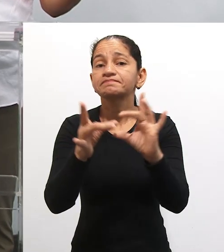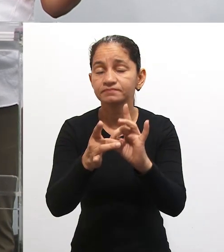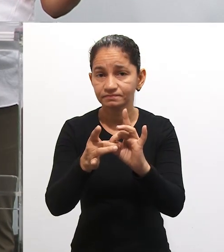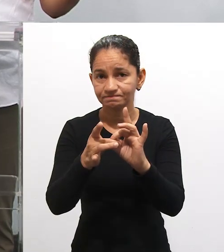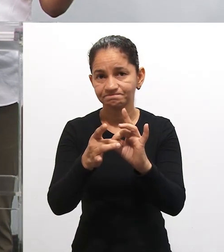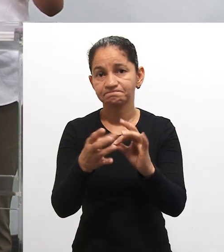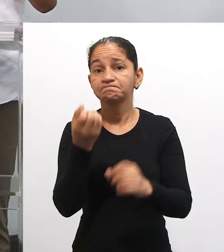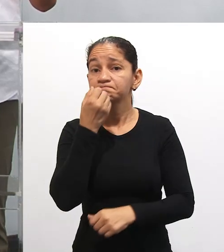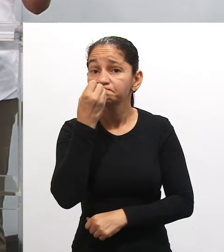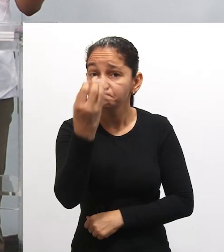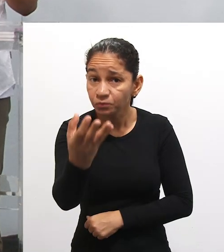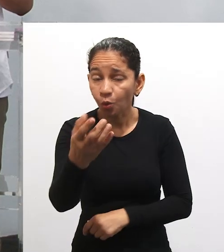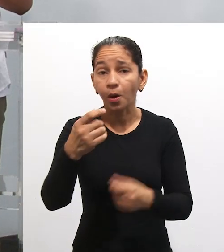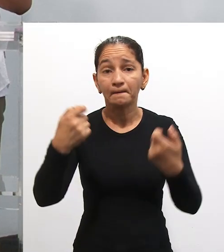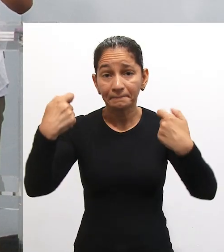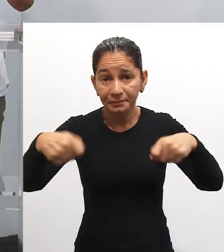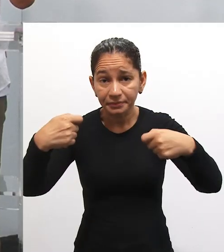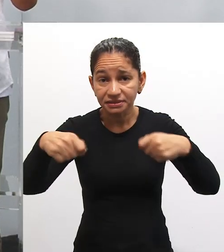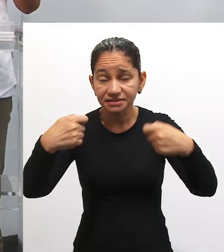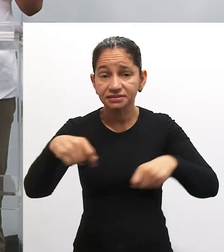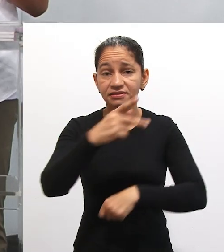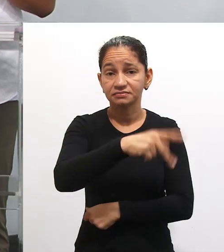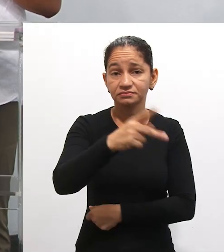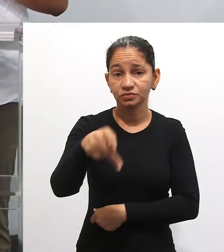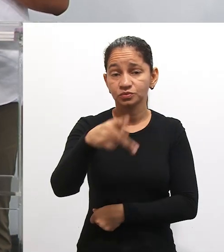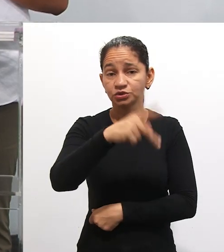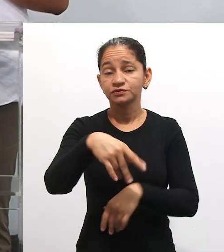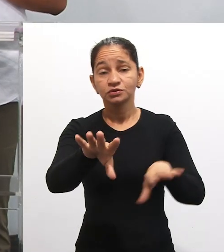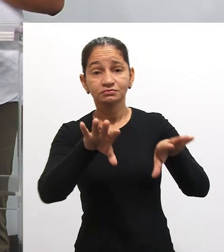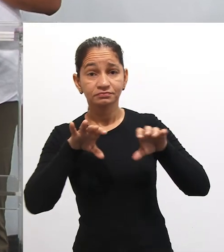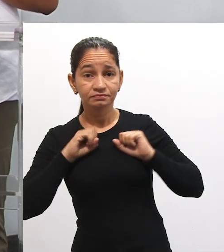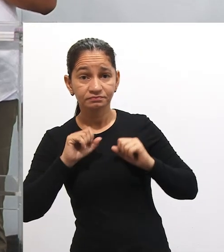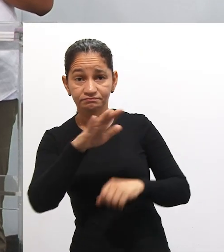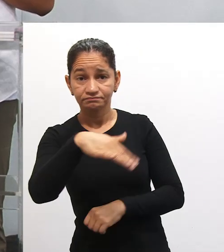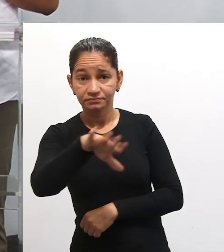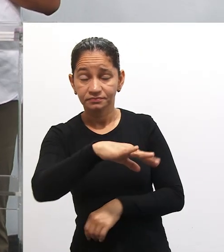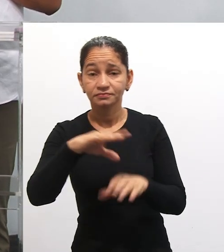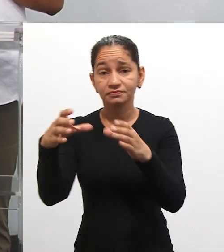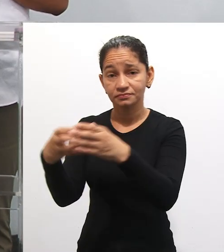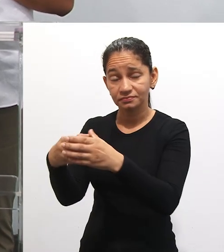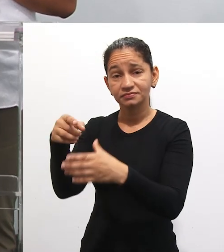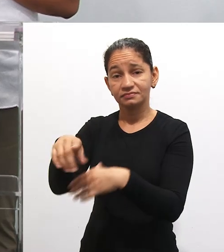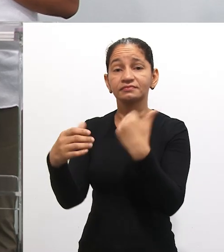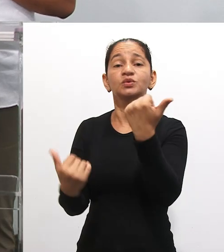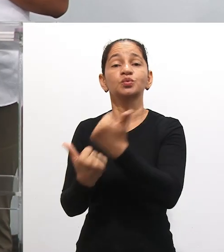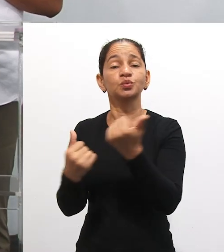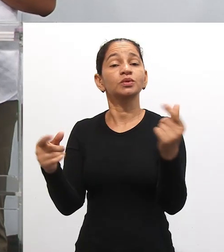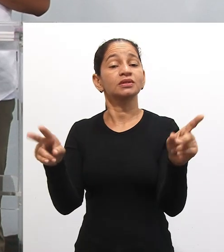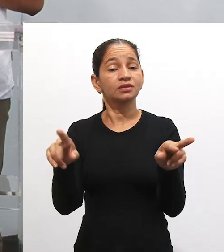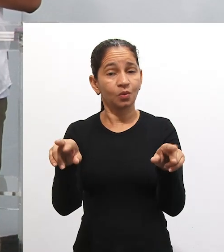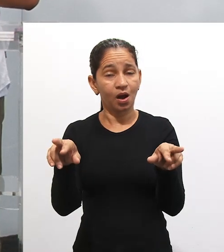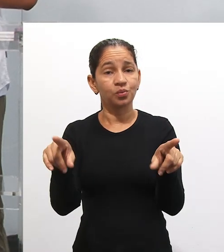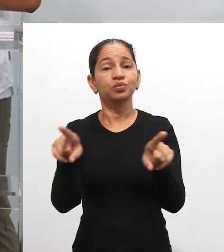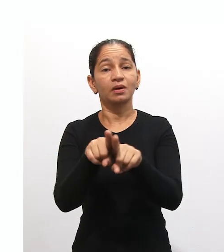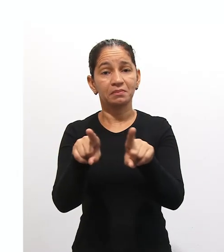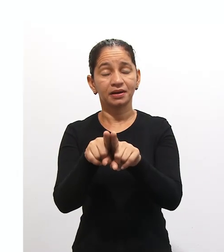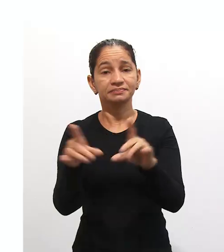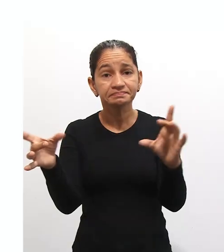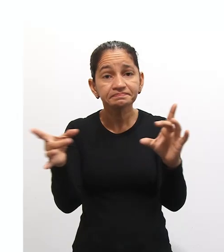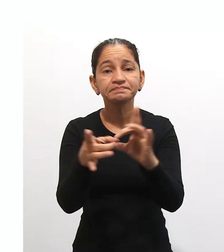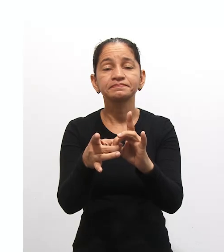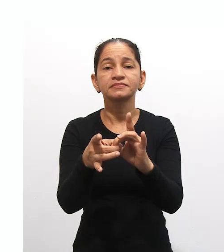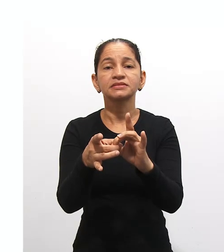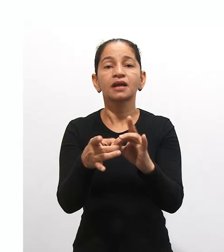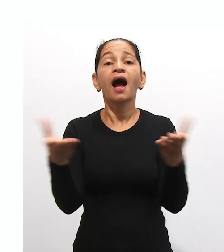e o aluno, fazendo com que essa equipe, essa turma cada vez mais se sinta acolhida e inserida dentro desse contexto.